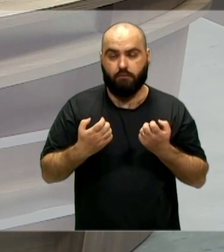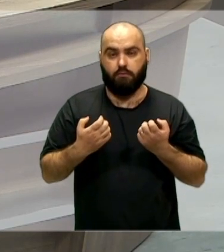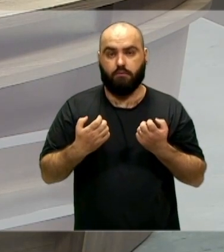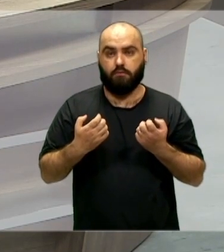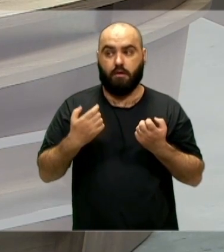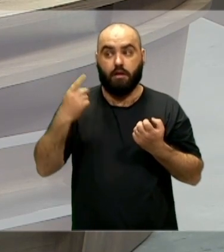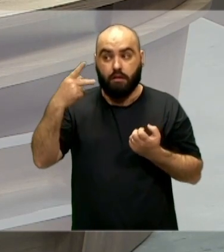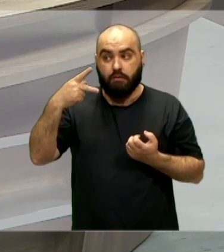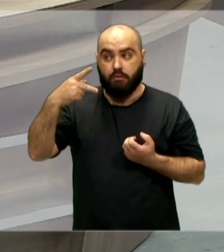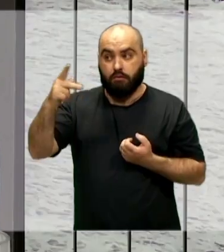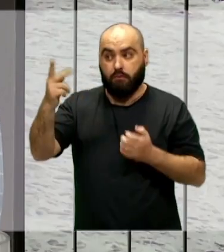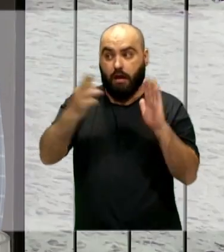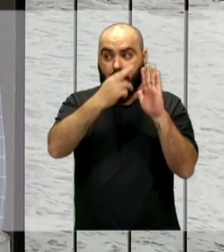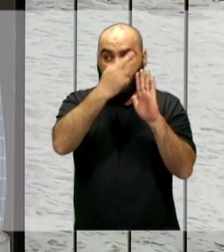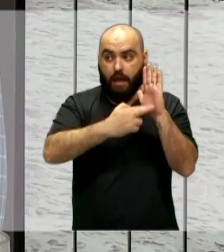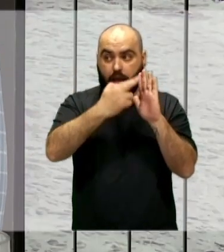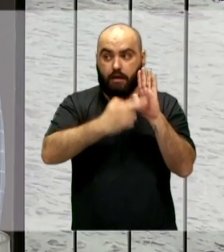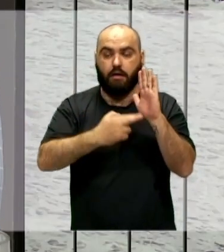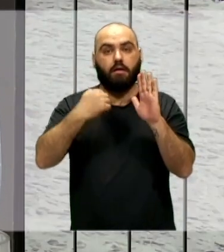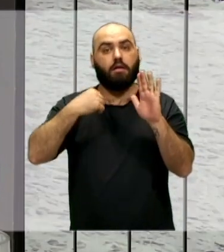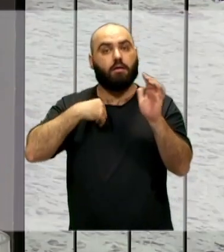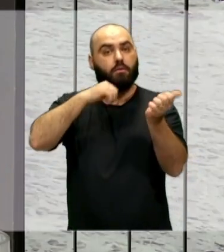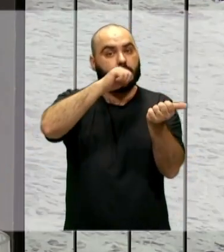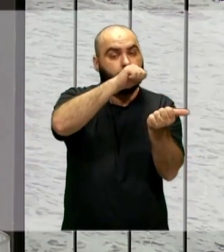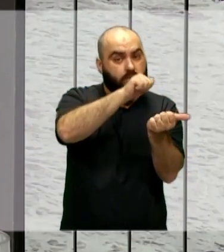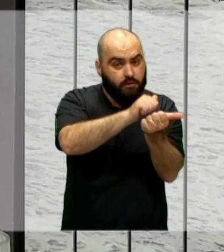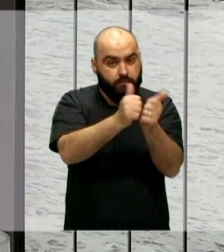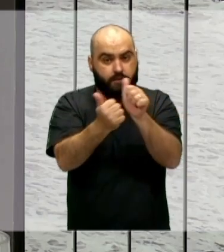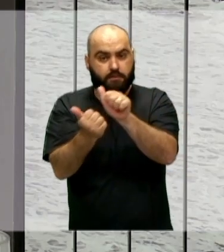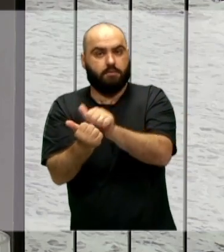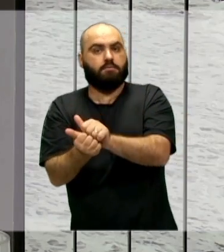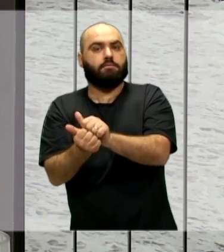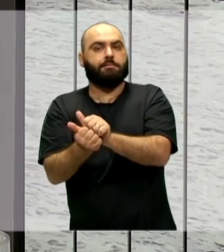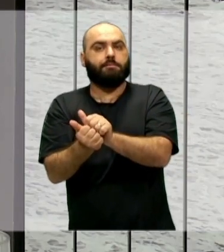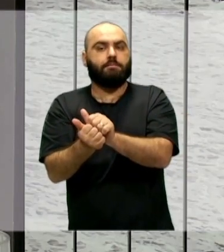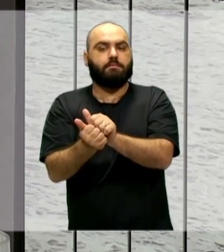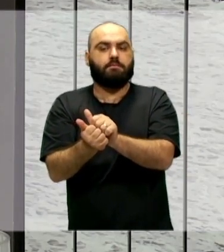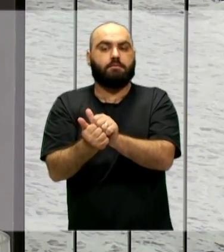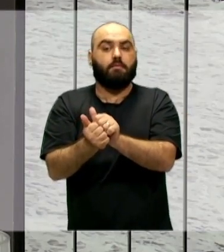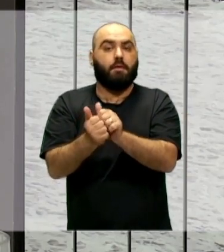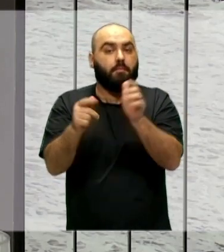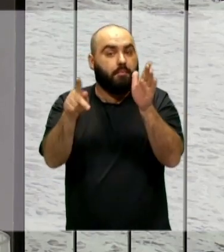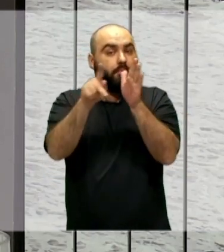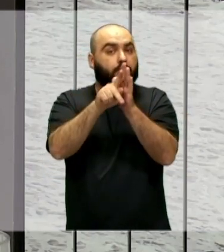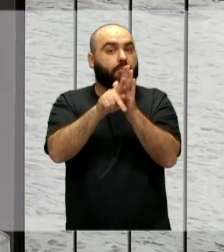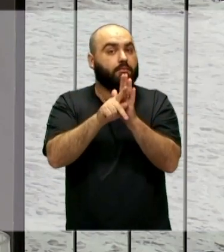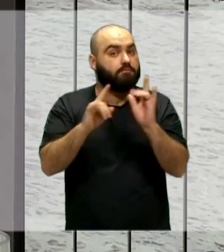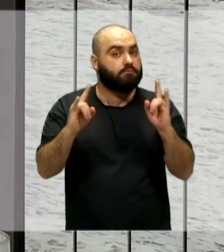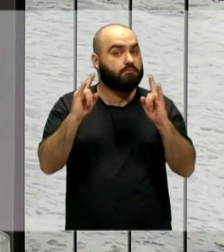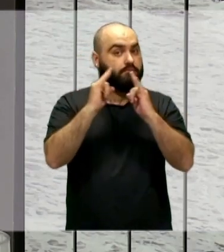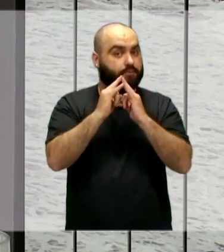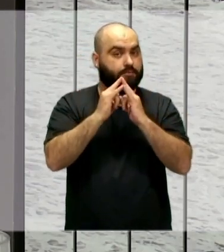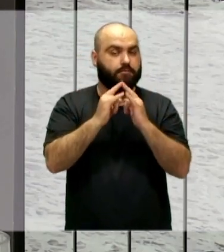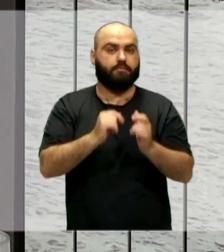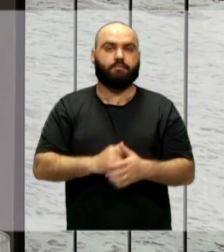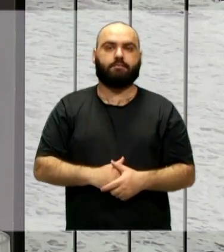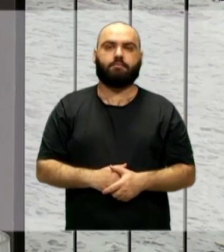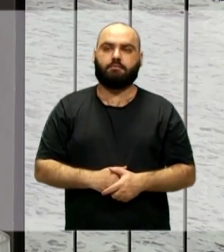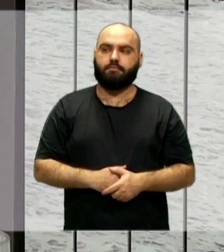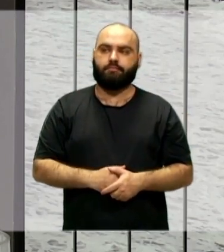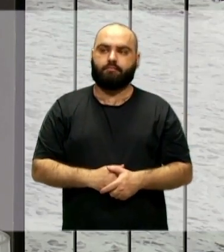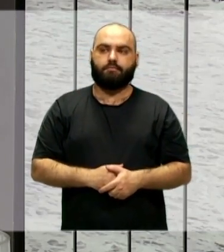protocolo em prática. Então, eu adaptei o protocolo aos moldes que a gente tinha dentro da instituição, de modo a pegar, precisamos